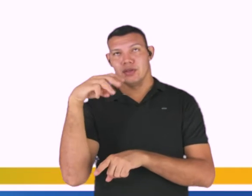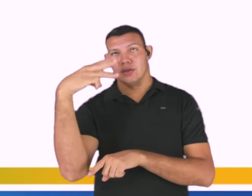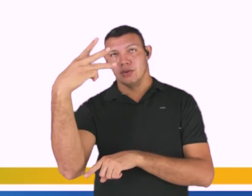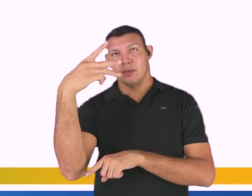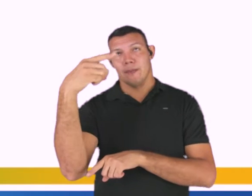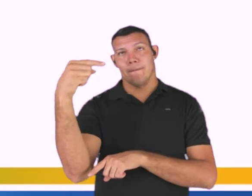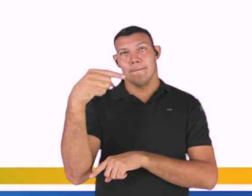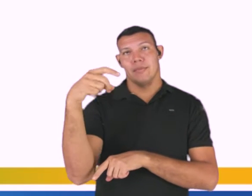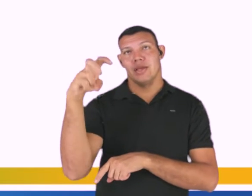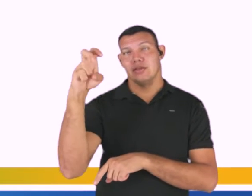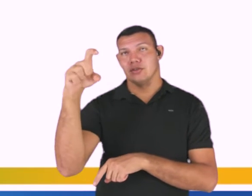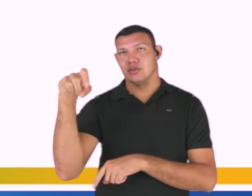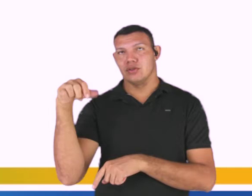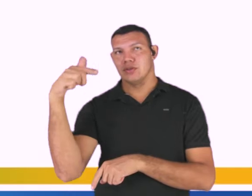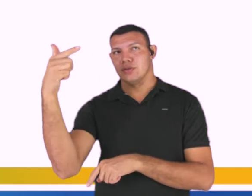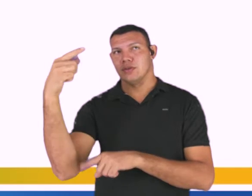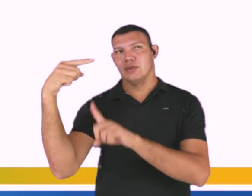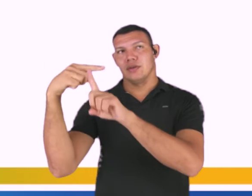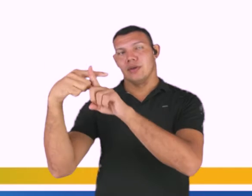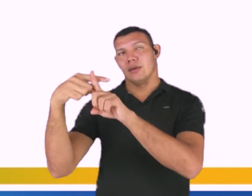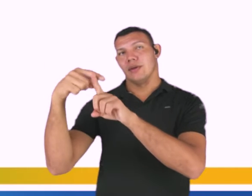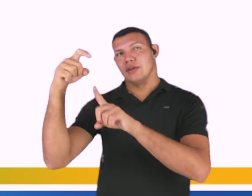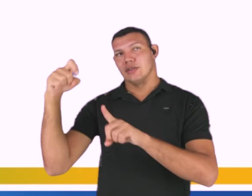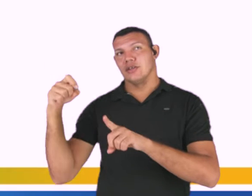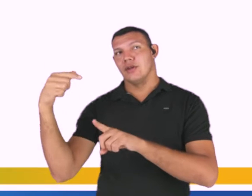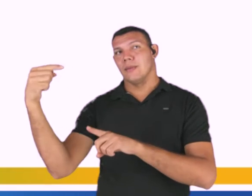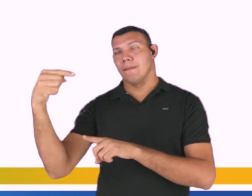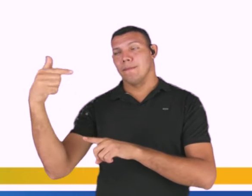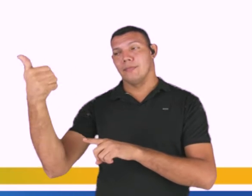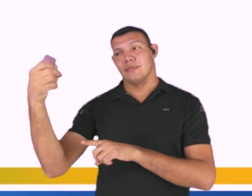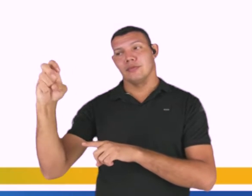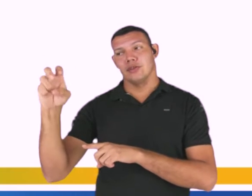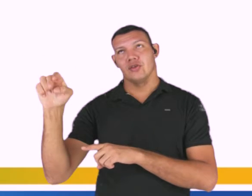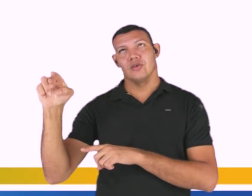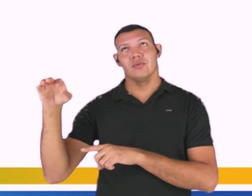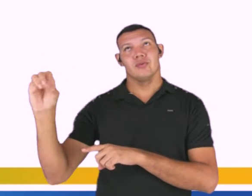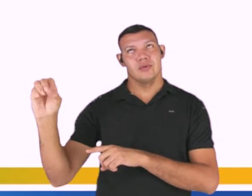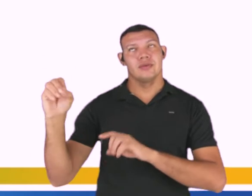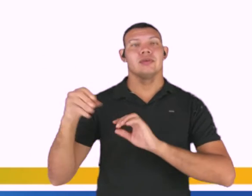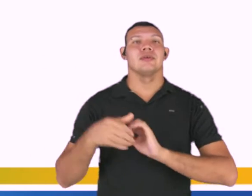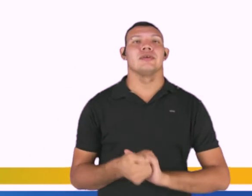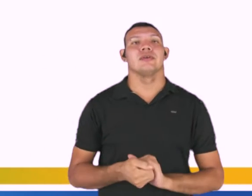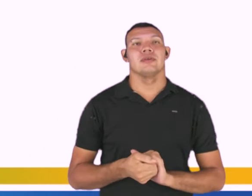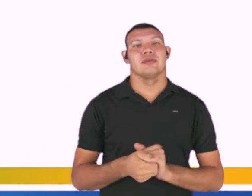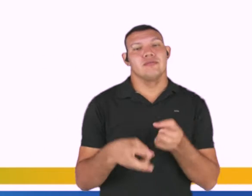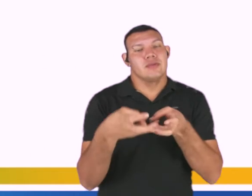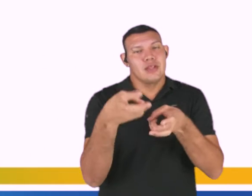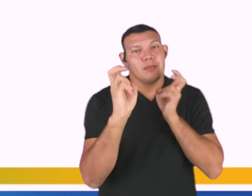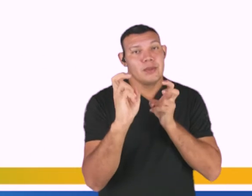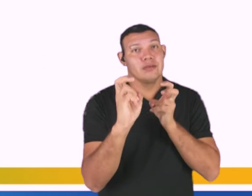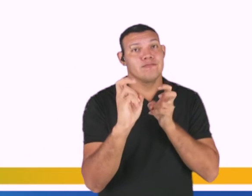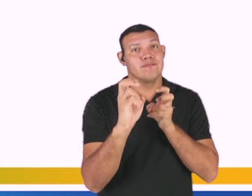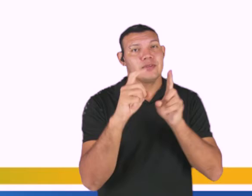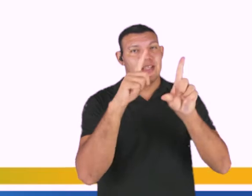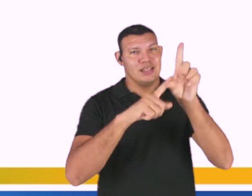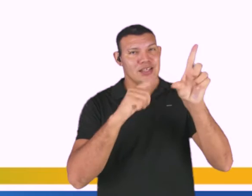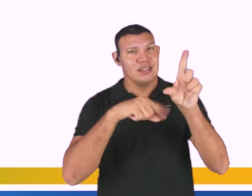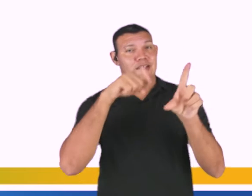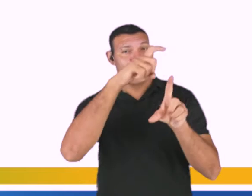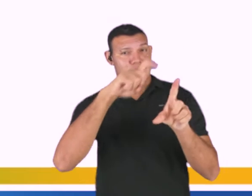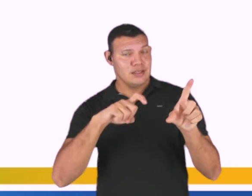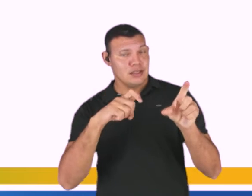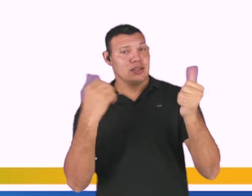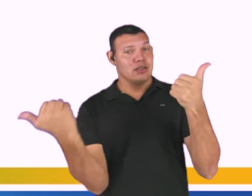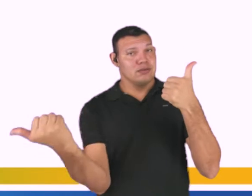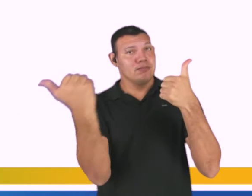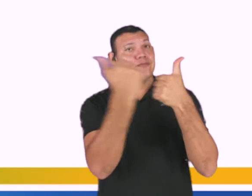quadrado mais x menos 15 igual a zero. Então vocês percebam que aonde tiver x, nós vamos